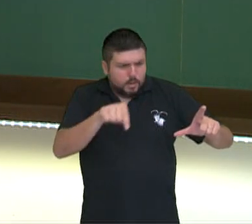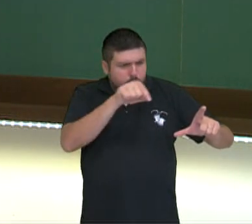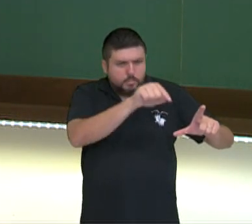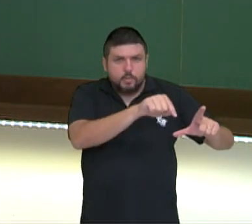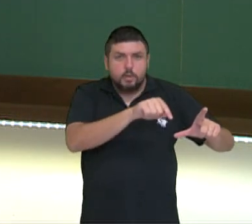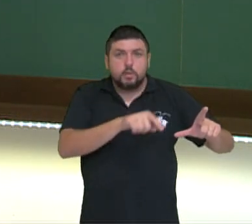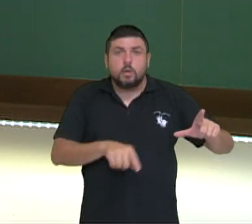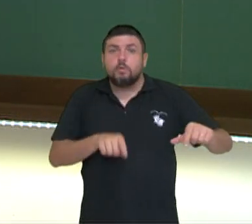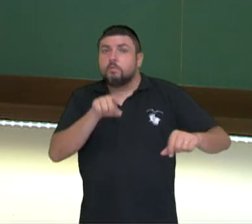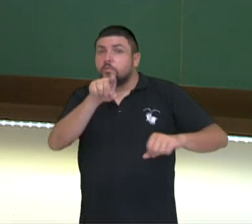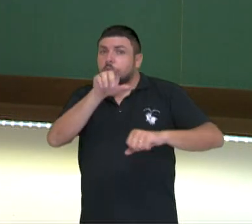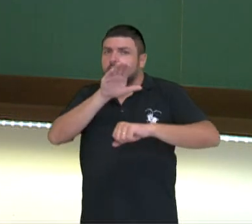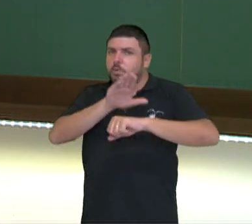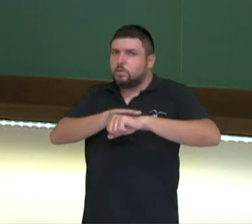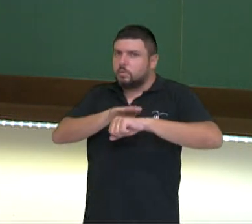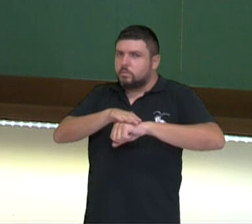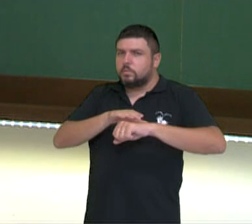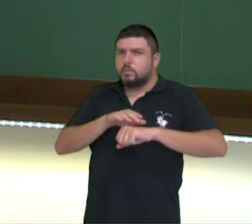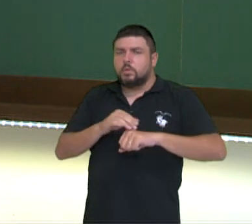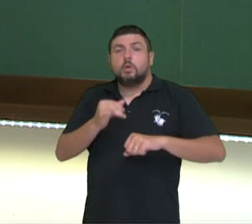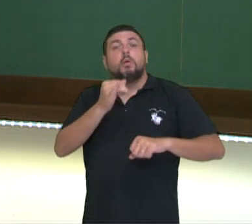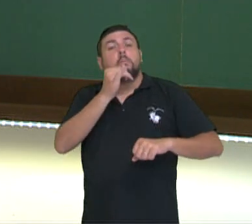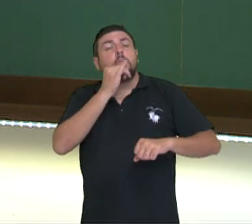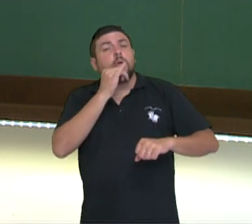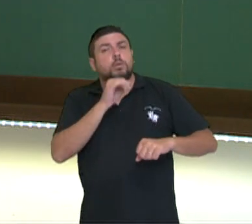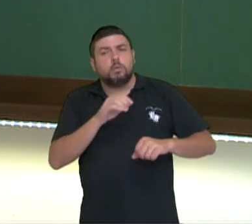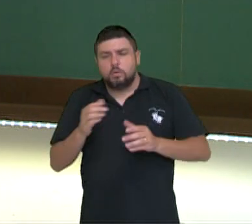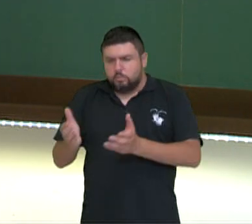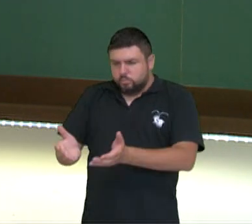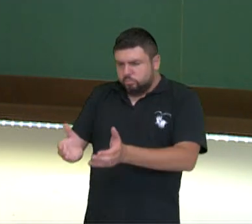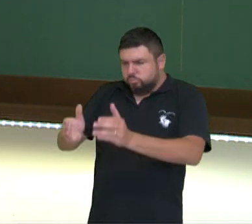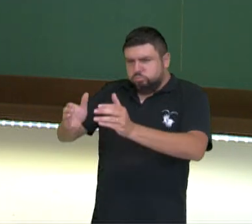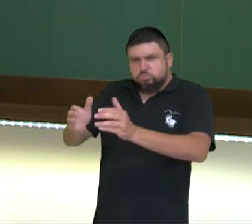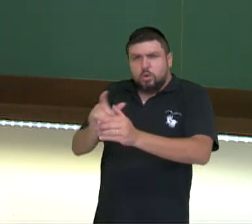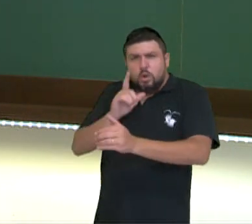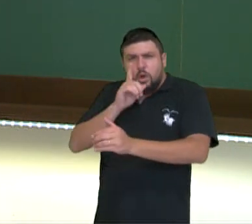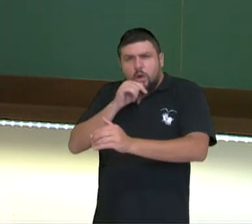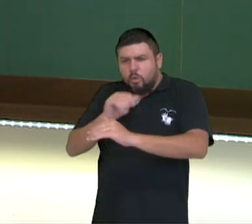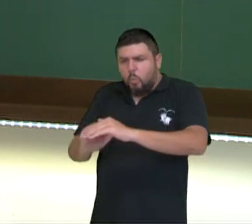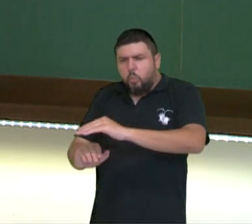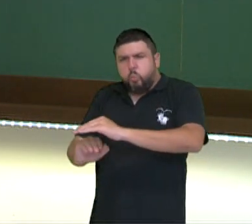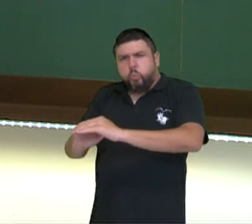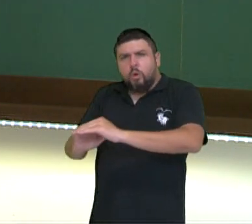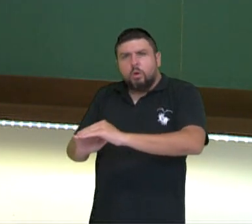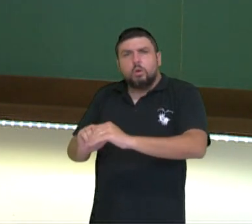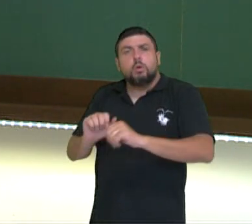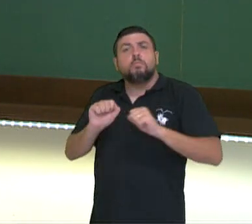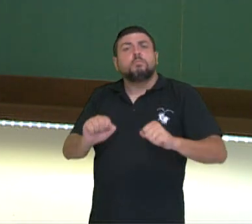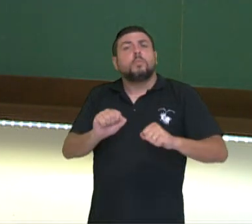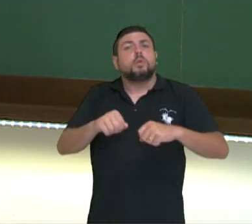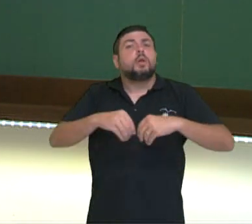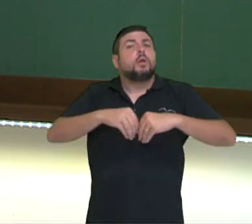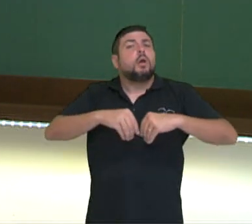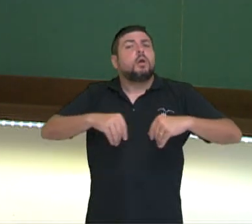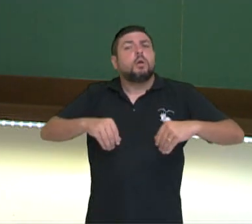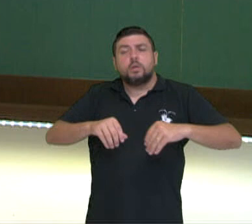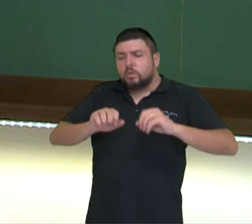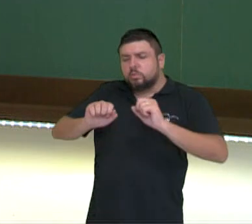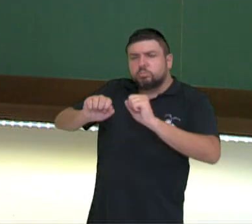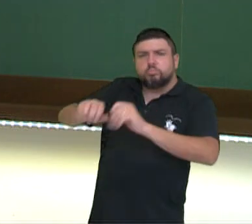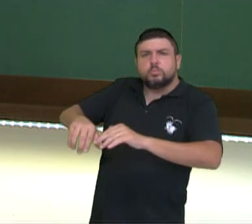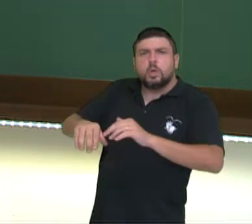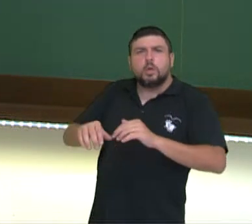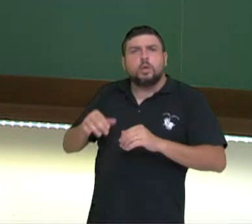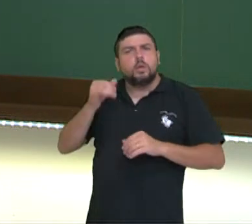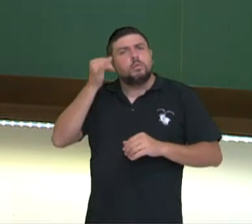fazer a sua parte. Por exemplo, se você tem algum vaso que esteja acumulando água, você pode completar com areia para evitar que essa água fique ali